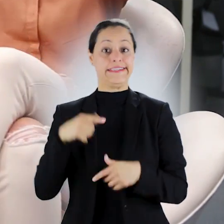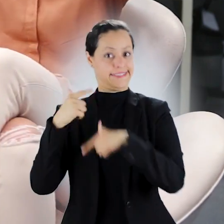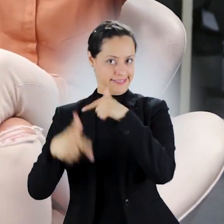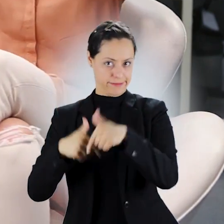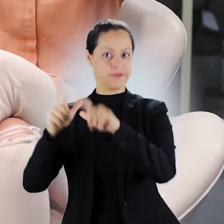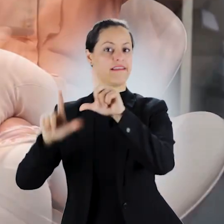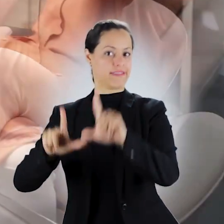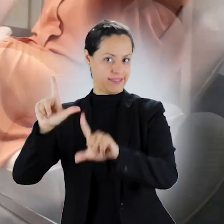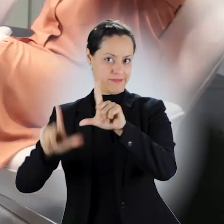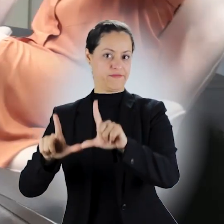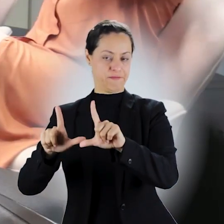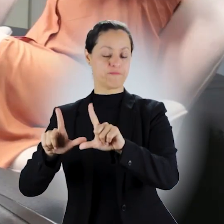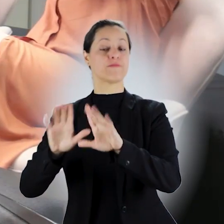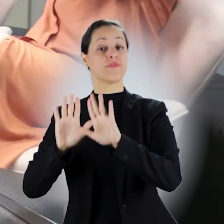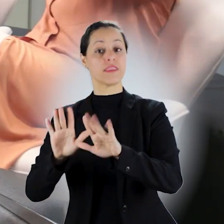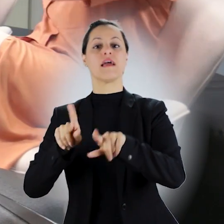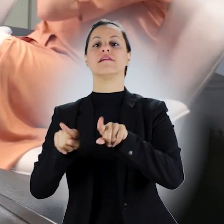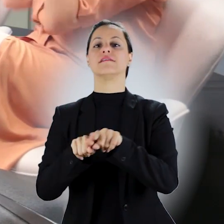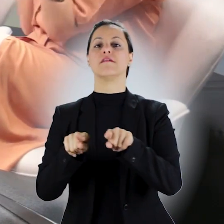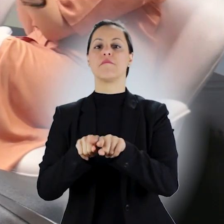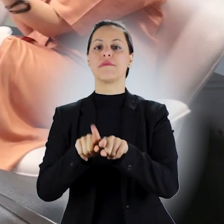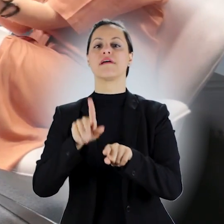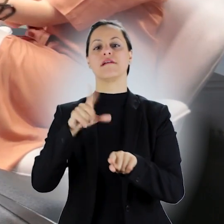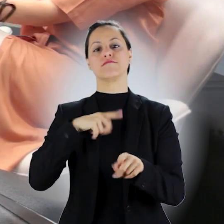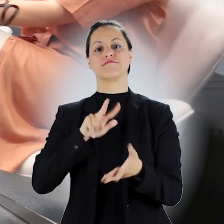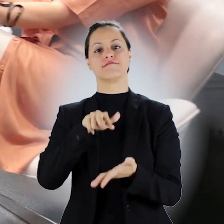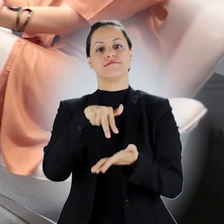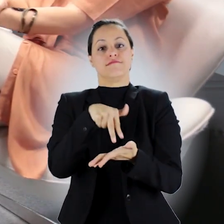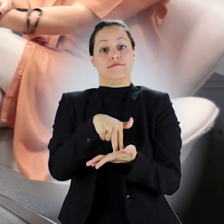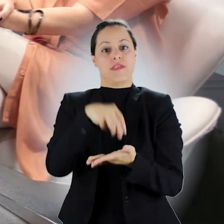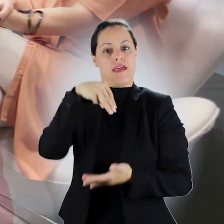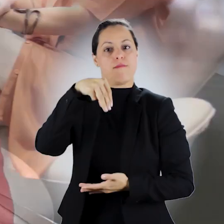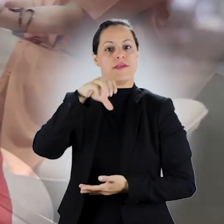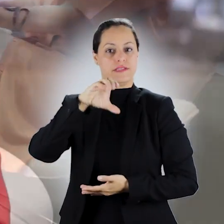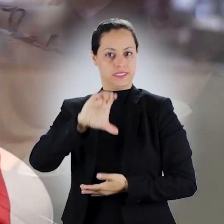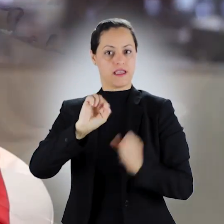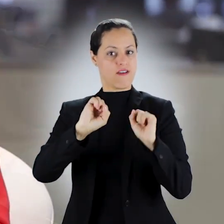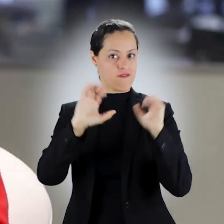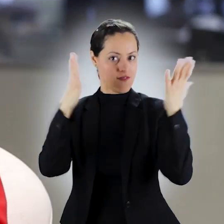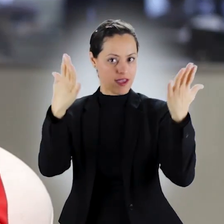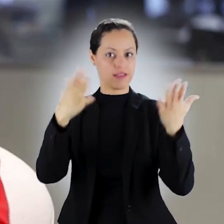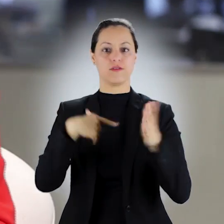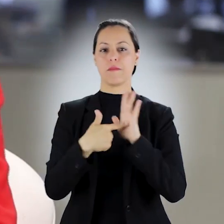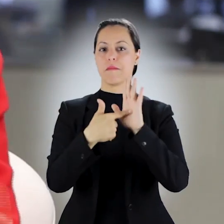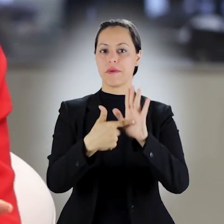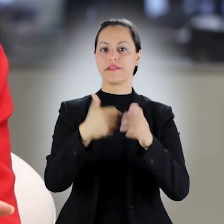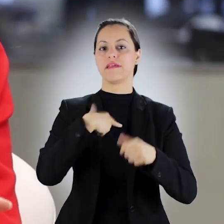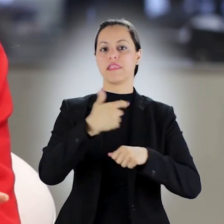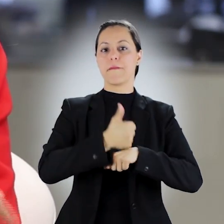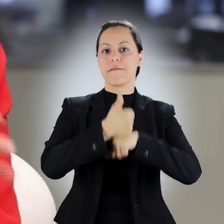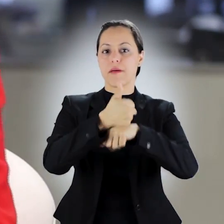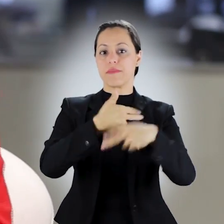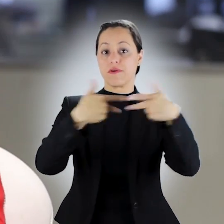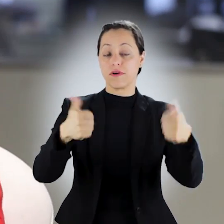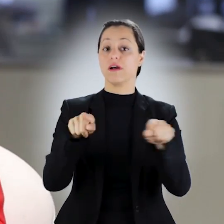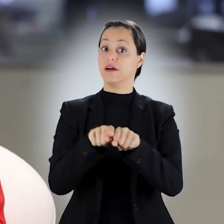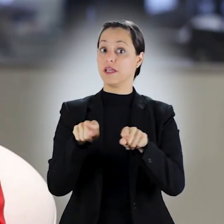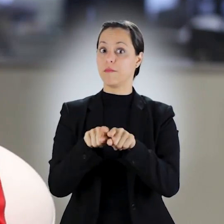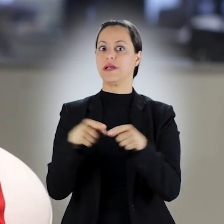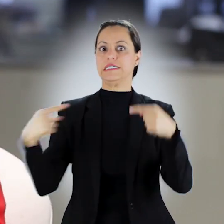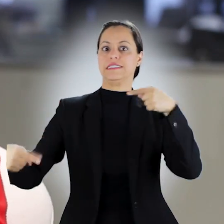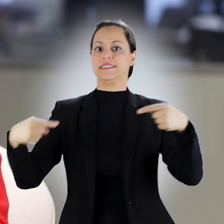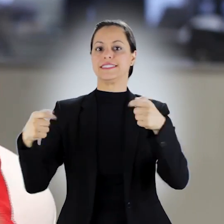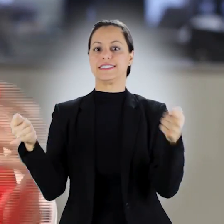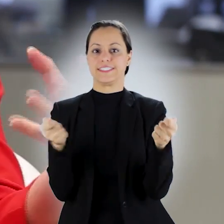do trabalho na TV, eu faço alguns eventos, como mestre de cerimônia, apresentando prêmios, ou mediadora de debates, que é uma outra coisa que eu